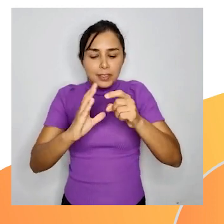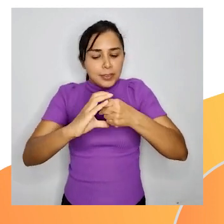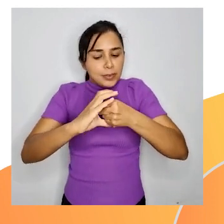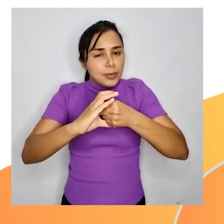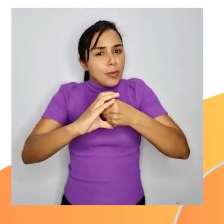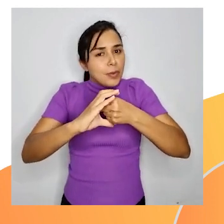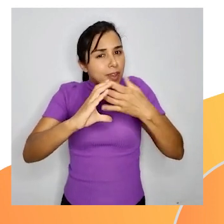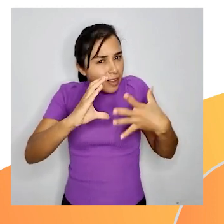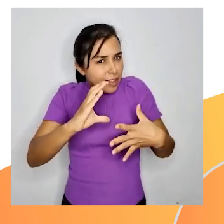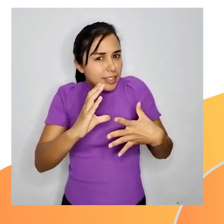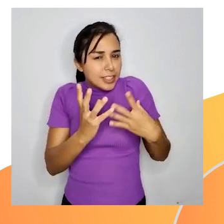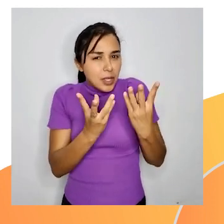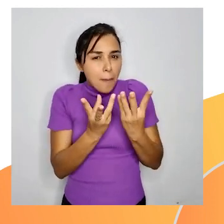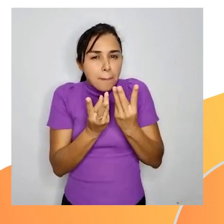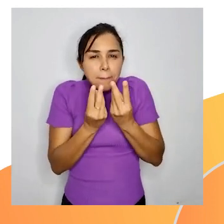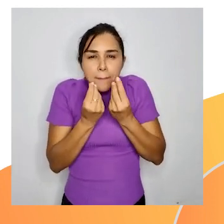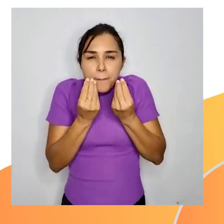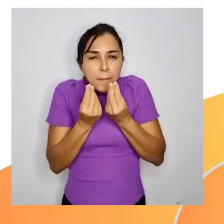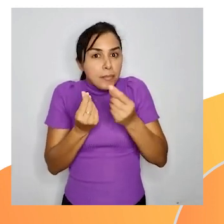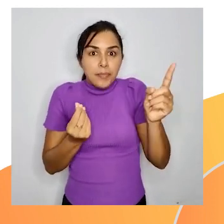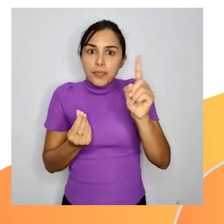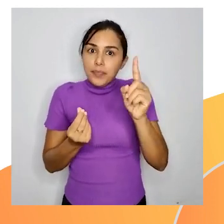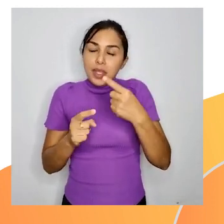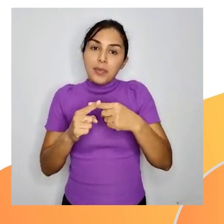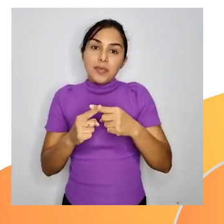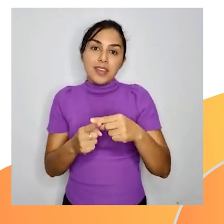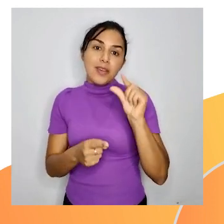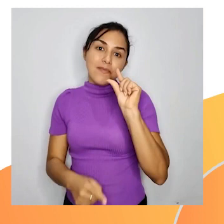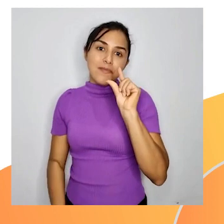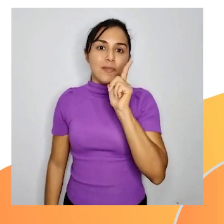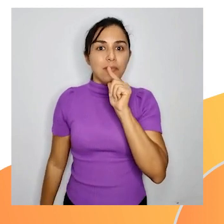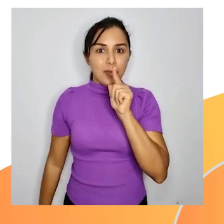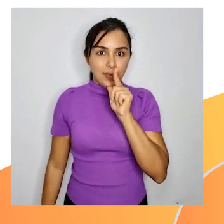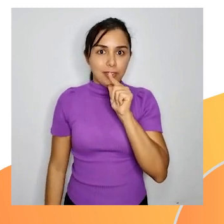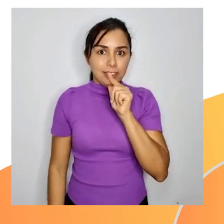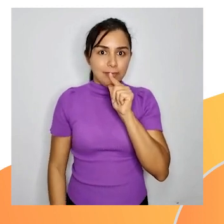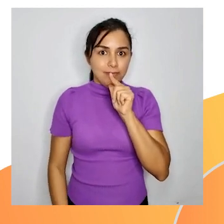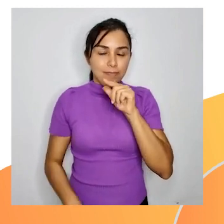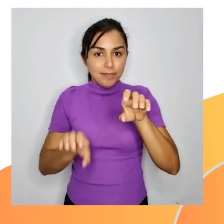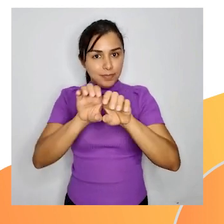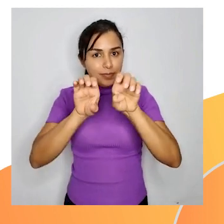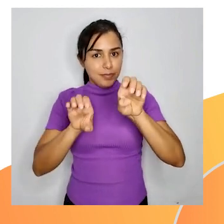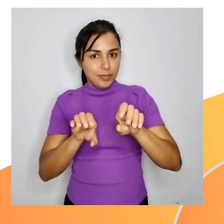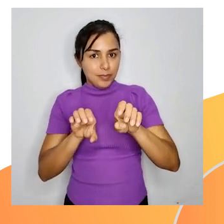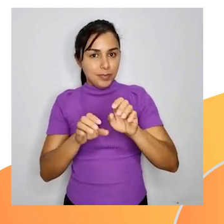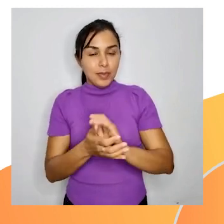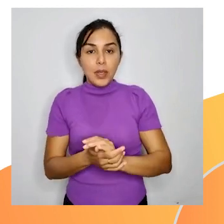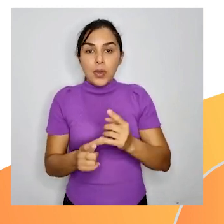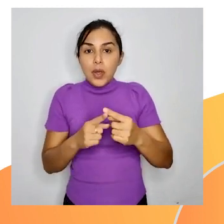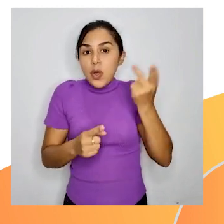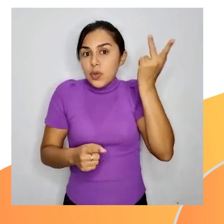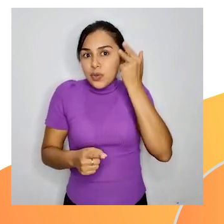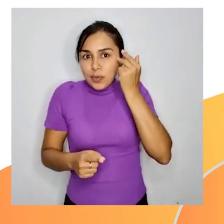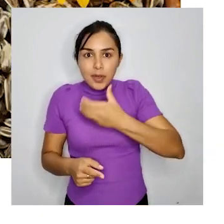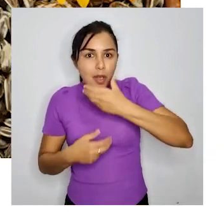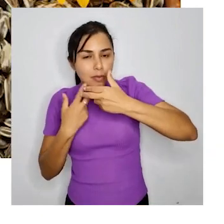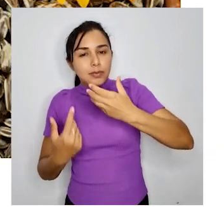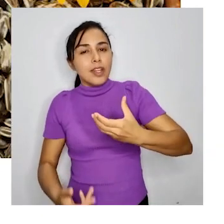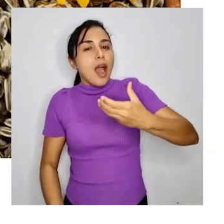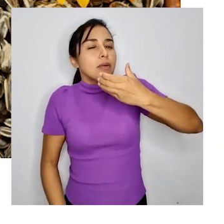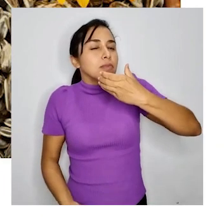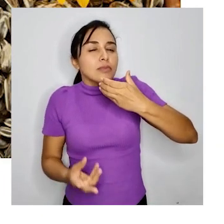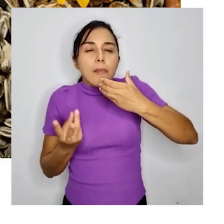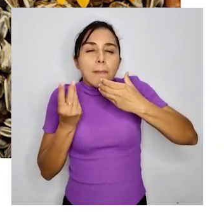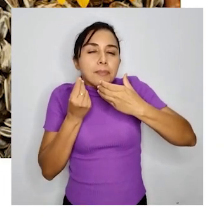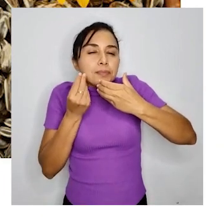são suculentos. Por quê? Tem menos água na sua composição. Um fruto carnoso, ele tem muita água e nutrientes presentes. No